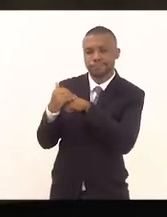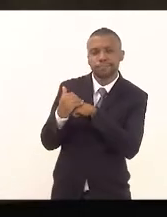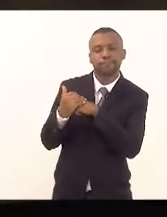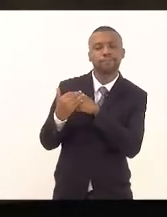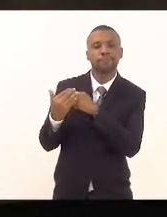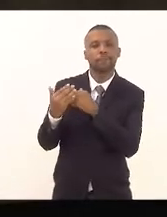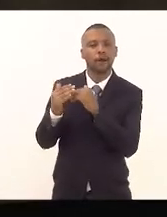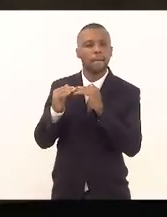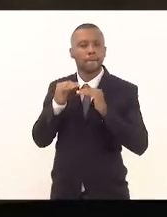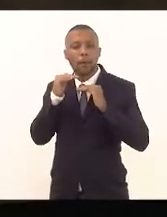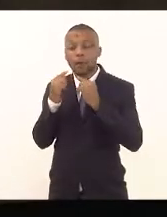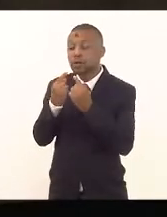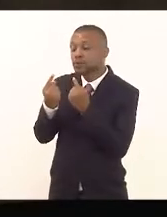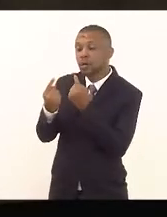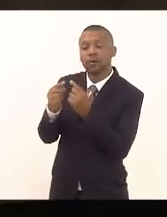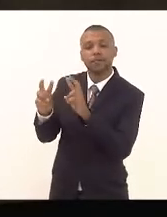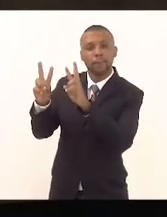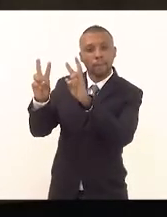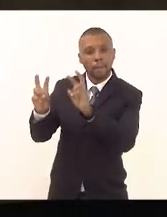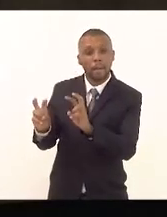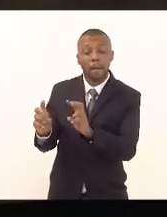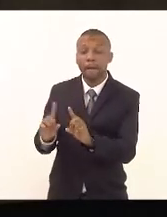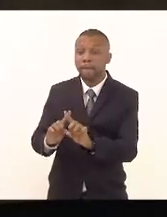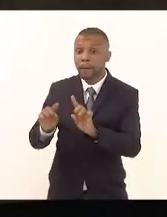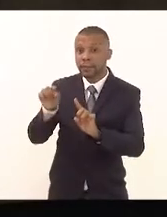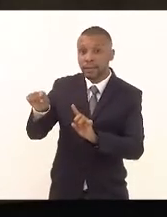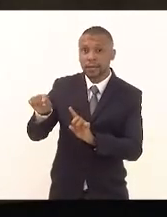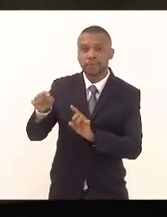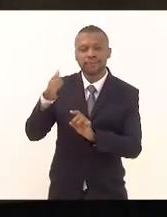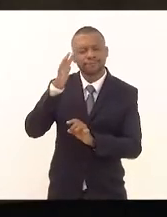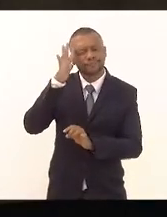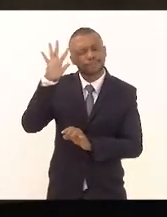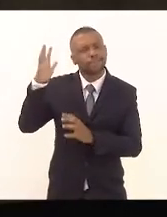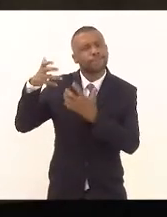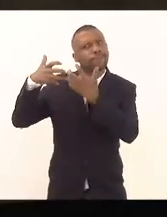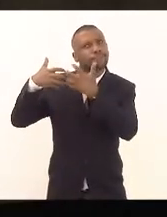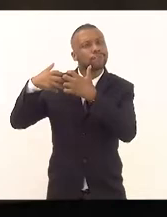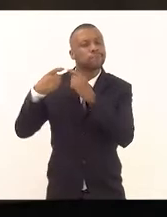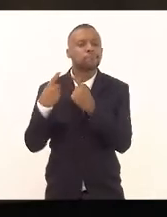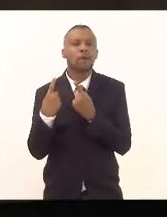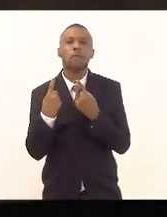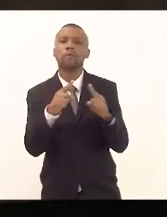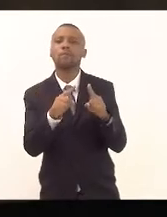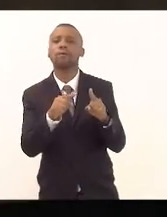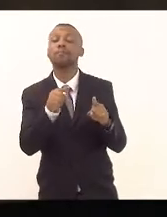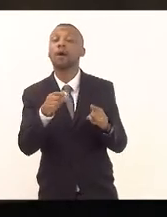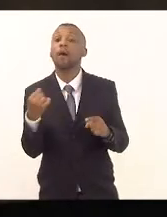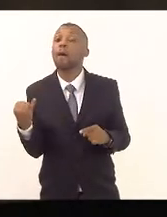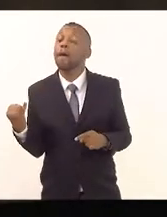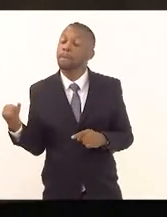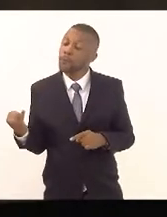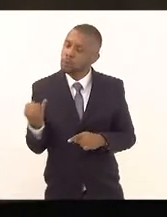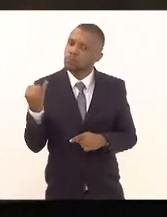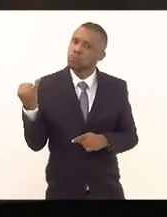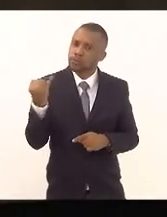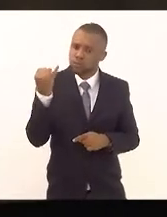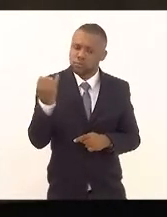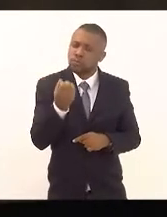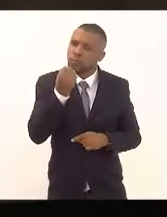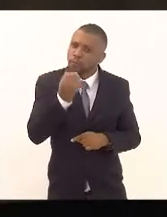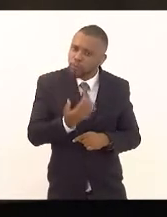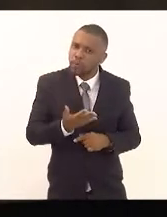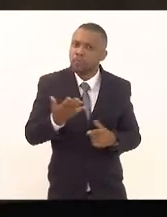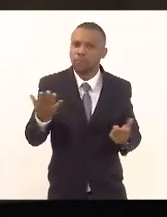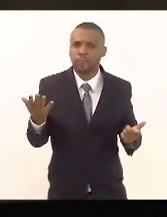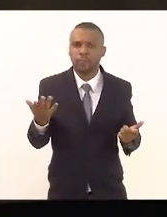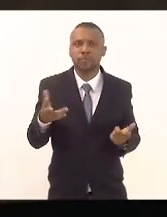dessa matéria. Acho que o Rosenberg faz uma provocação muito importante e muito válida.